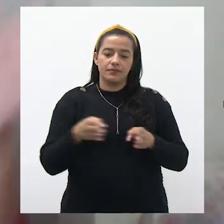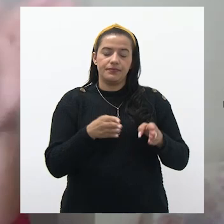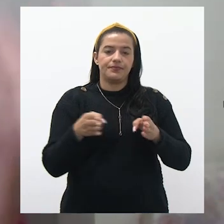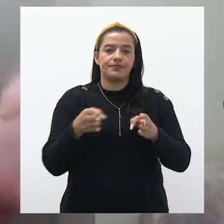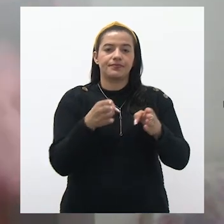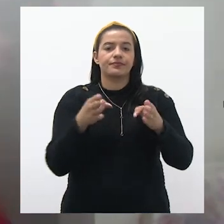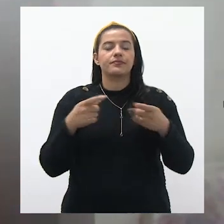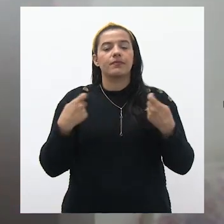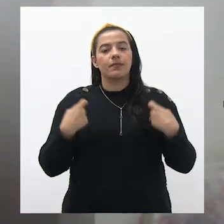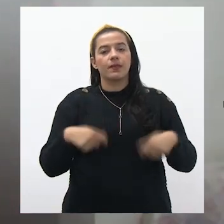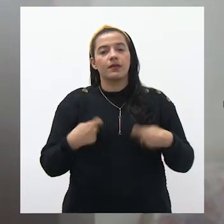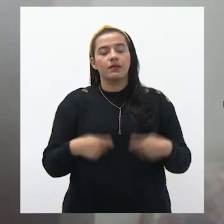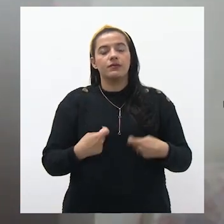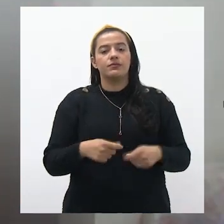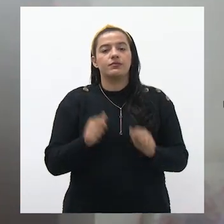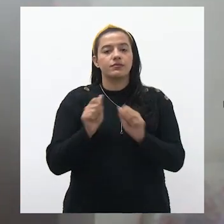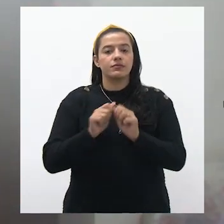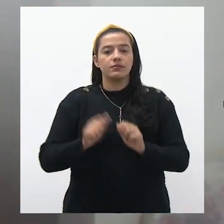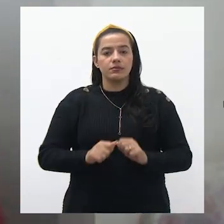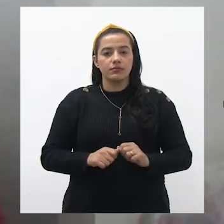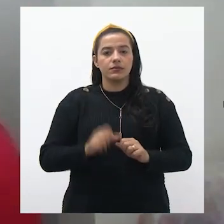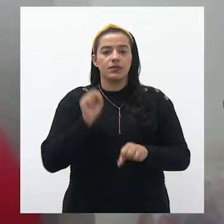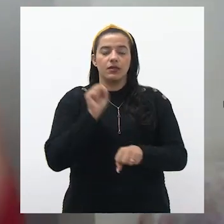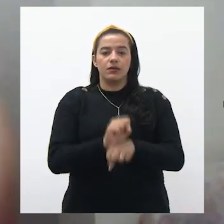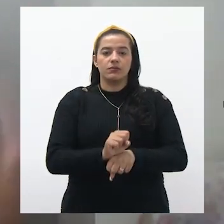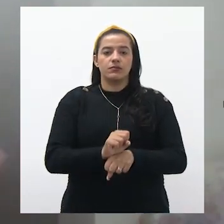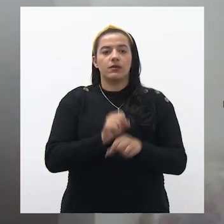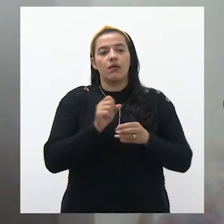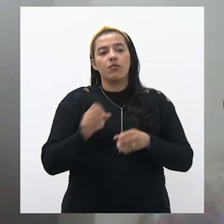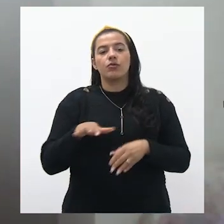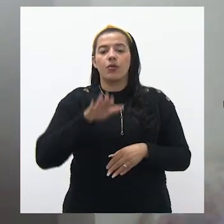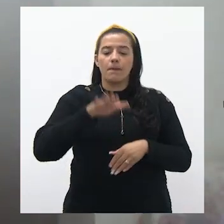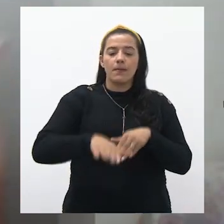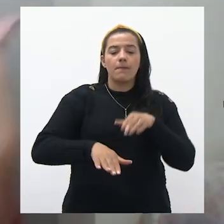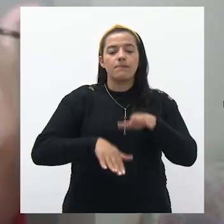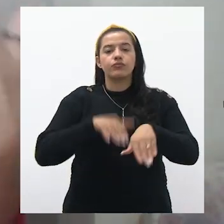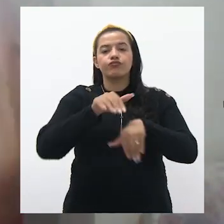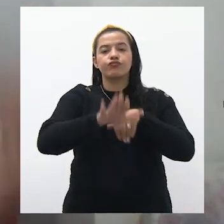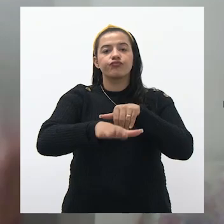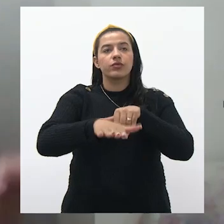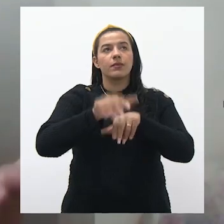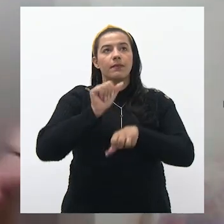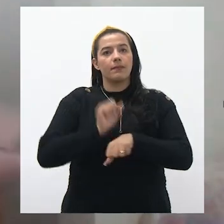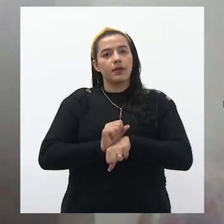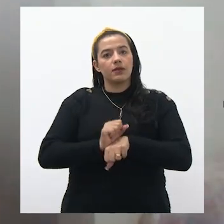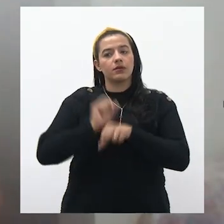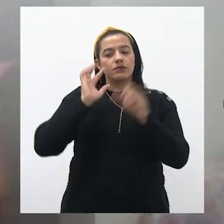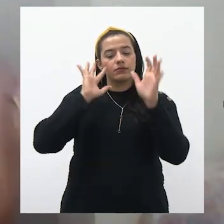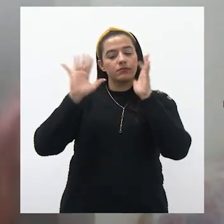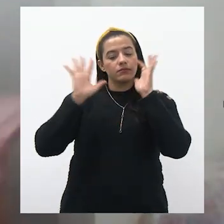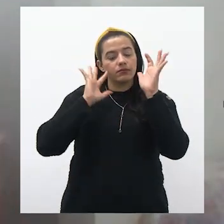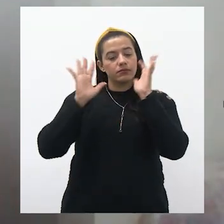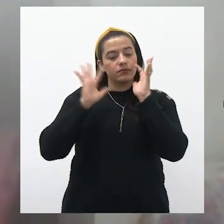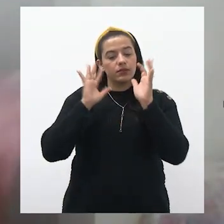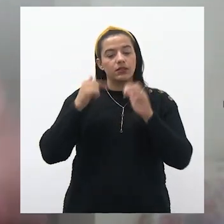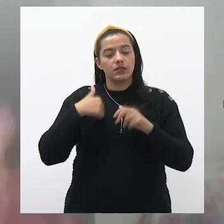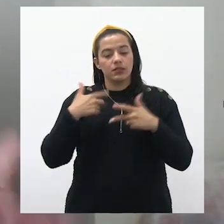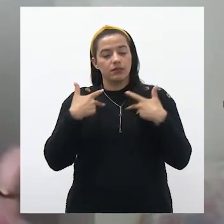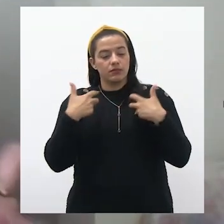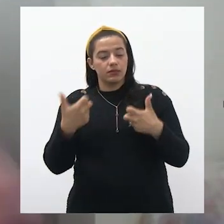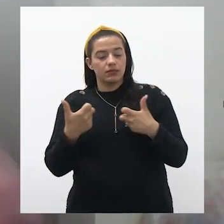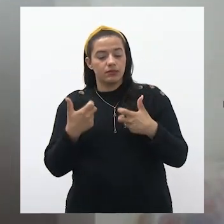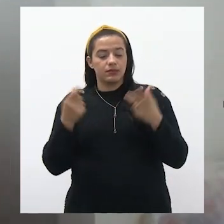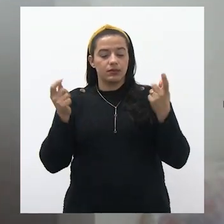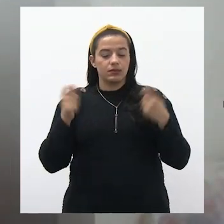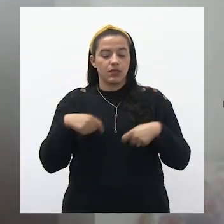eu preciso fazer paradas ao longo do caminho para entender e perceber se